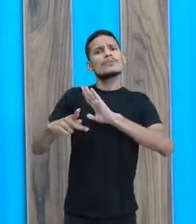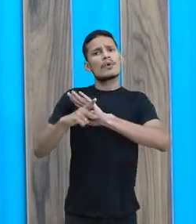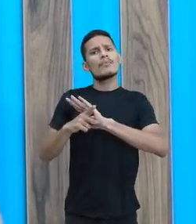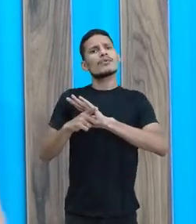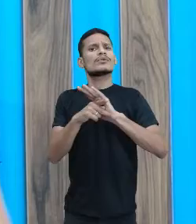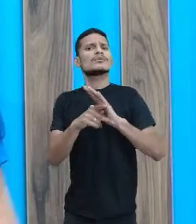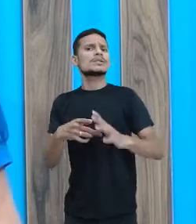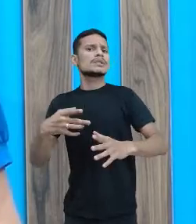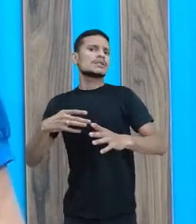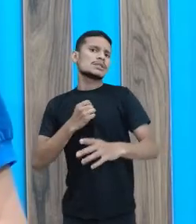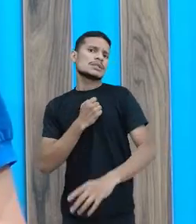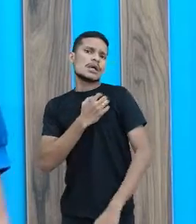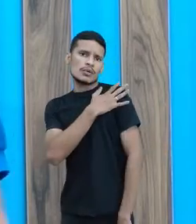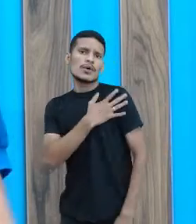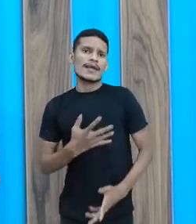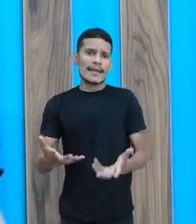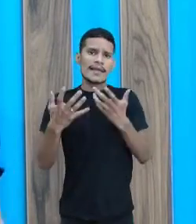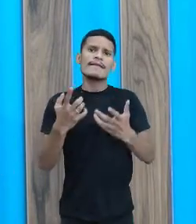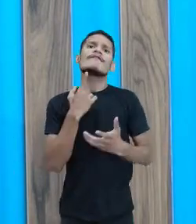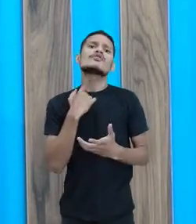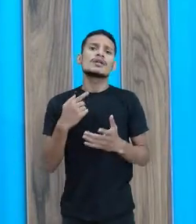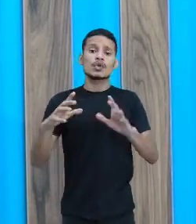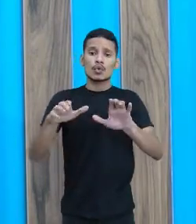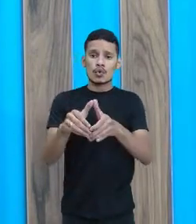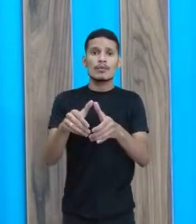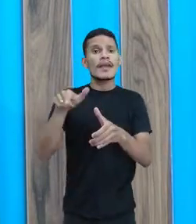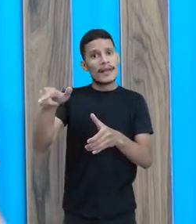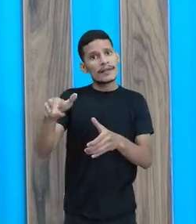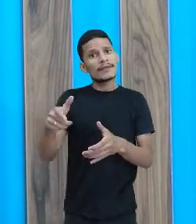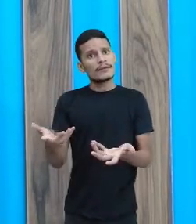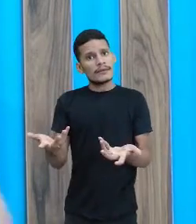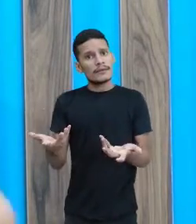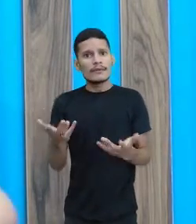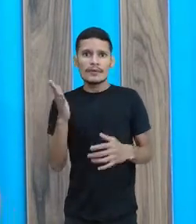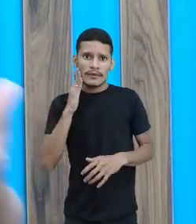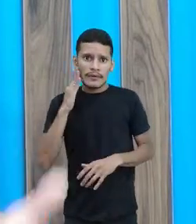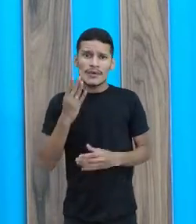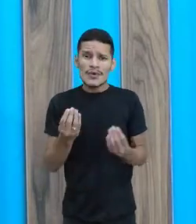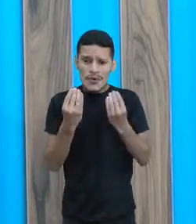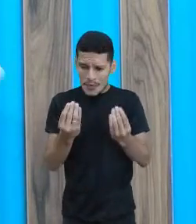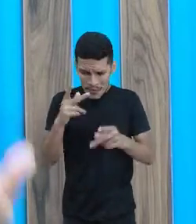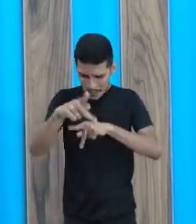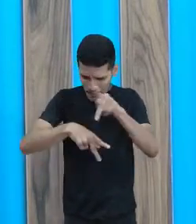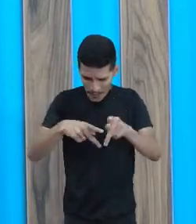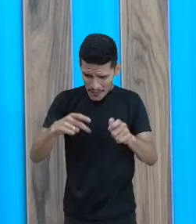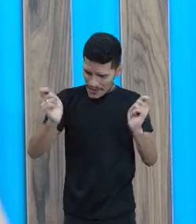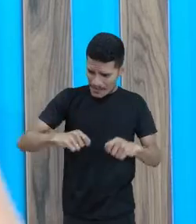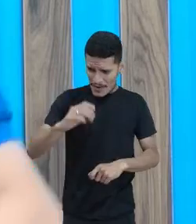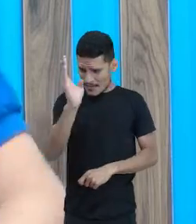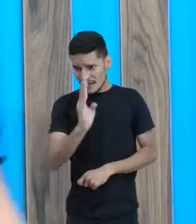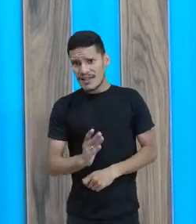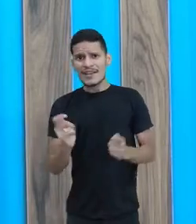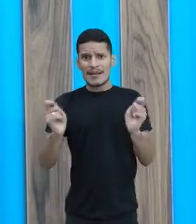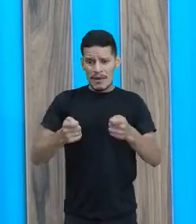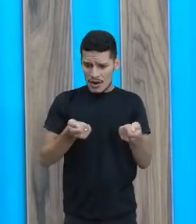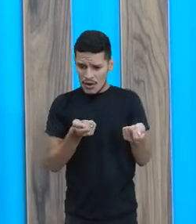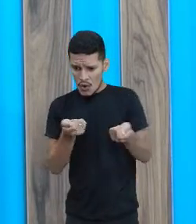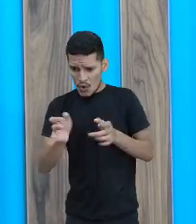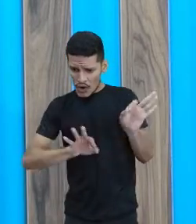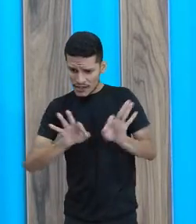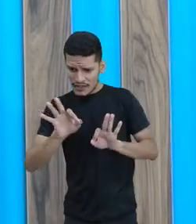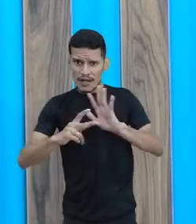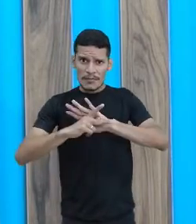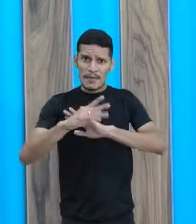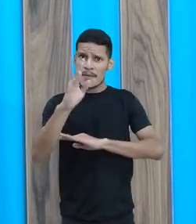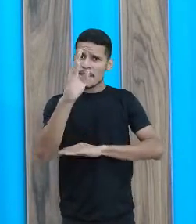os ditadores queriam, aos grupos que apoiavam queriam. Isso era muito ruim. Como é que o povo brasileiro poderia, né, administrar o seu país, cuidar do